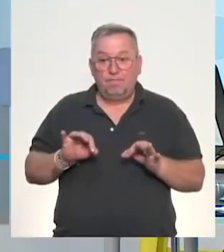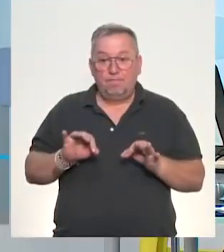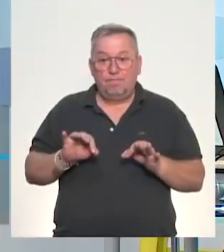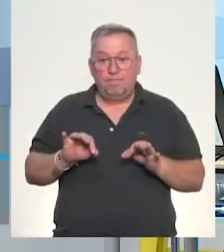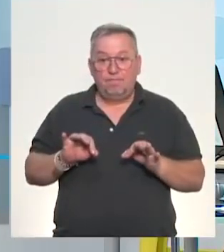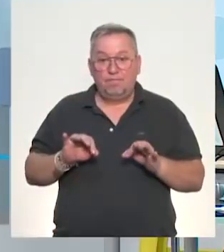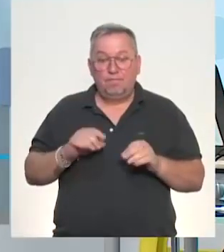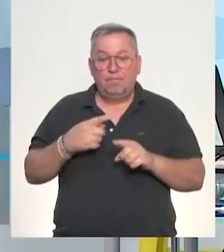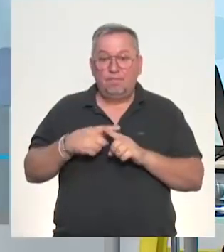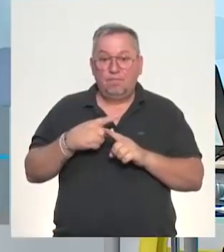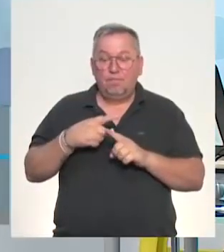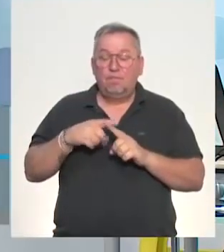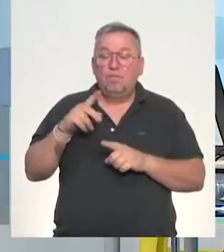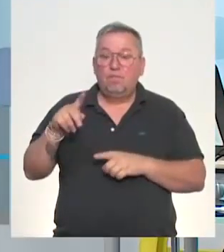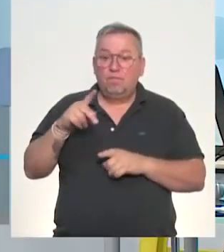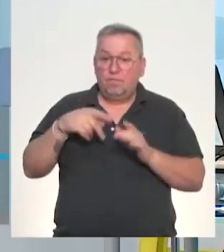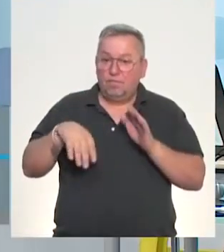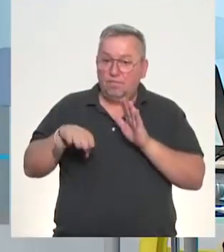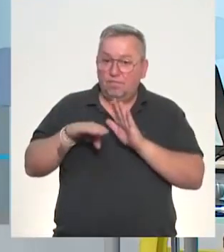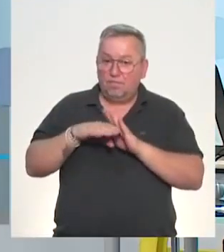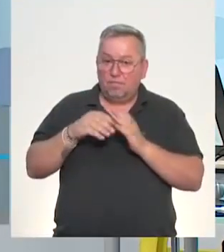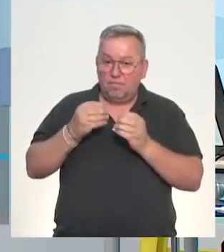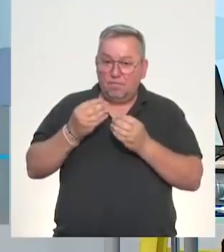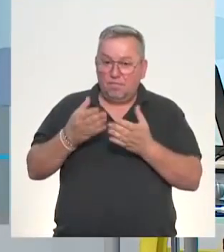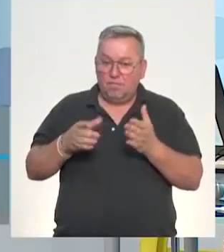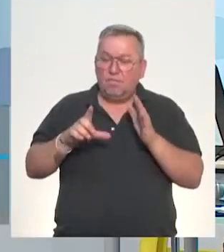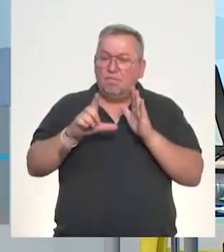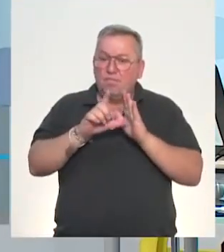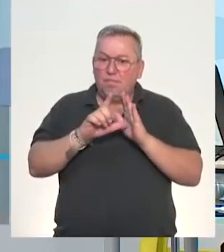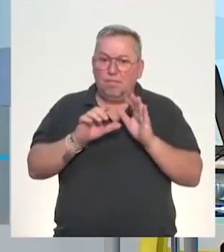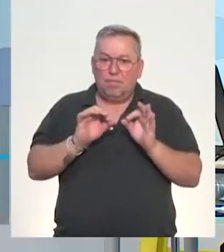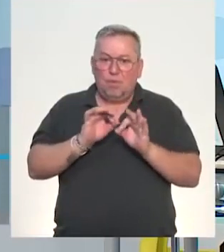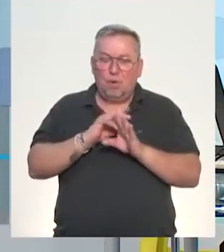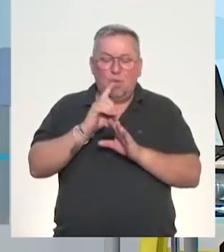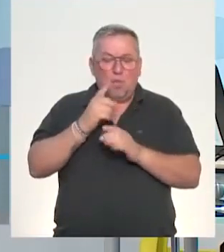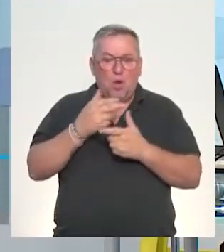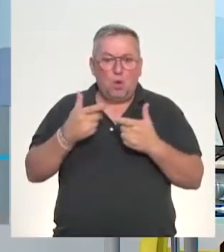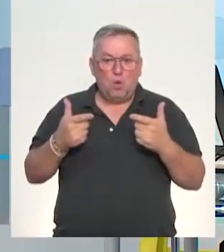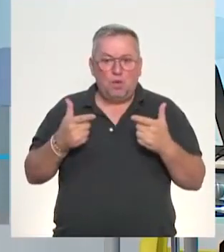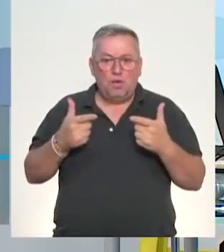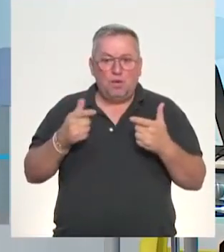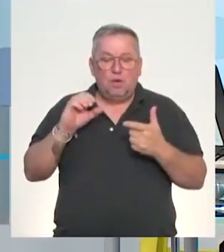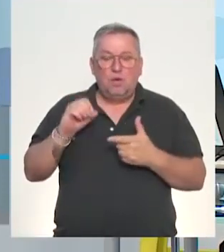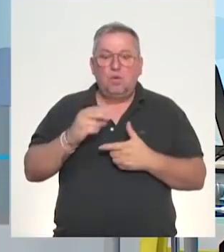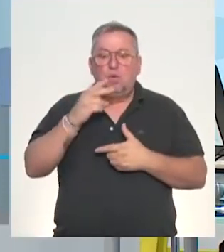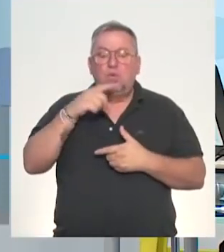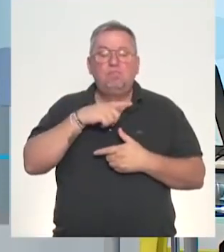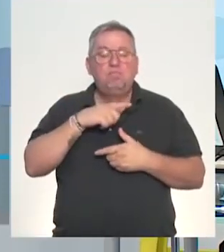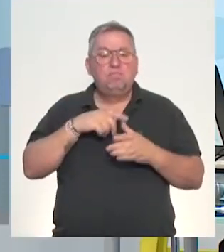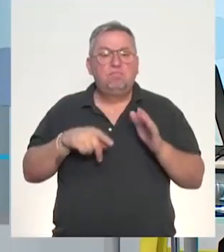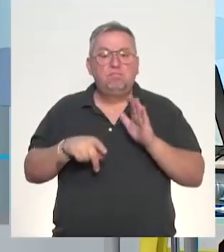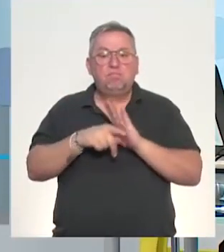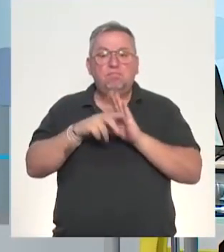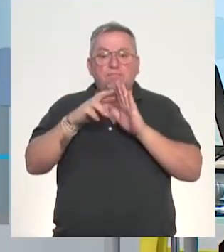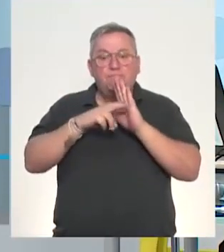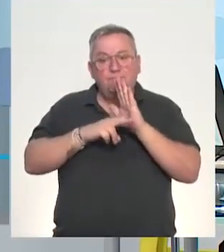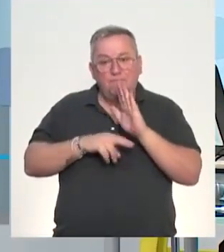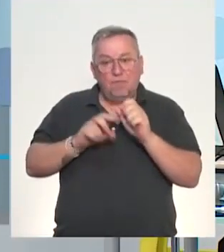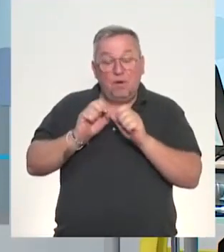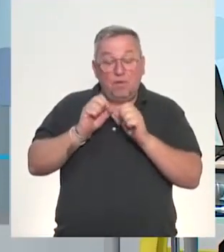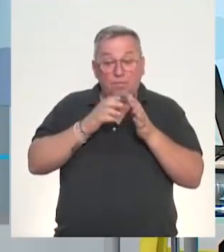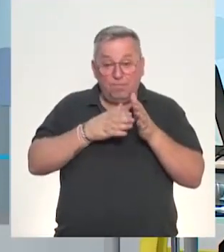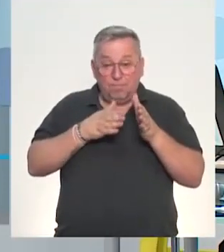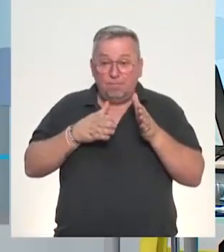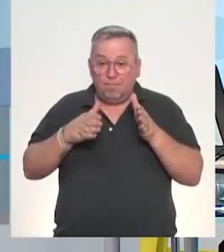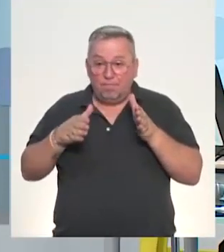insisto. O professor chegar lá, né, e dar a lei de formação é uma coisa, né? Ou tá a lei de formação lá para você construir a sequência,